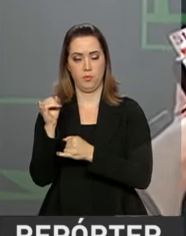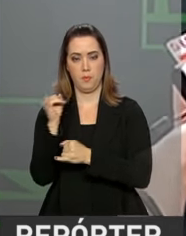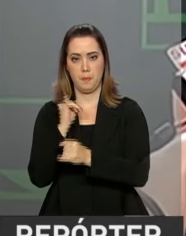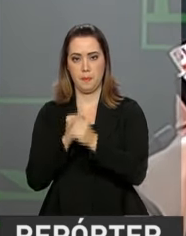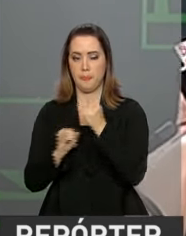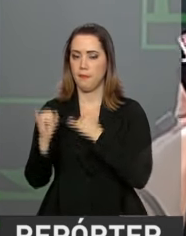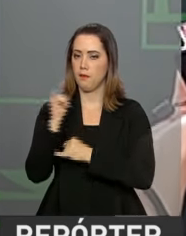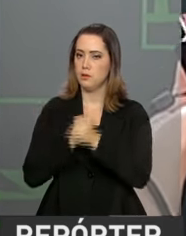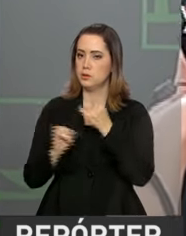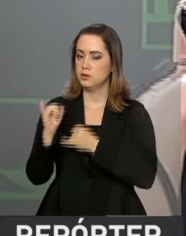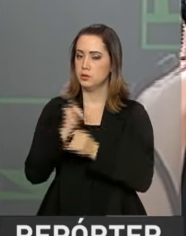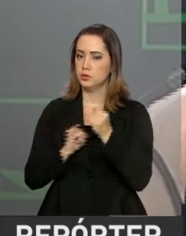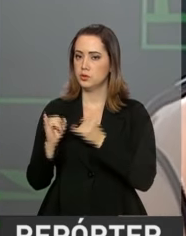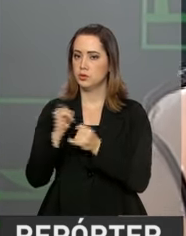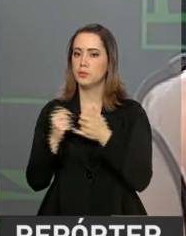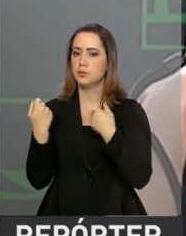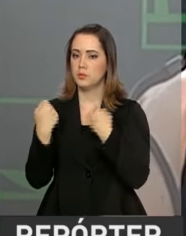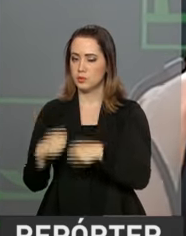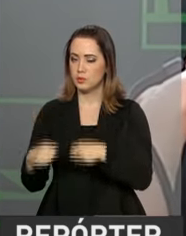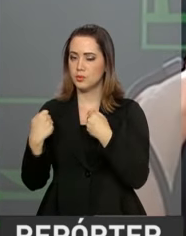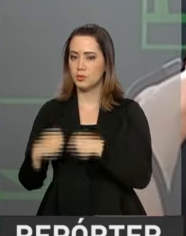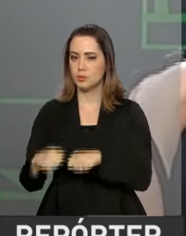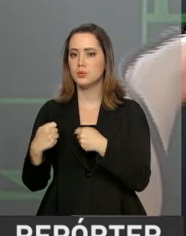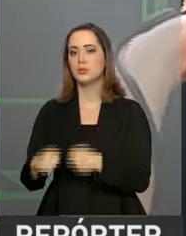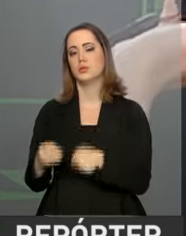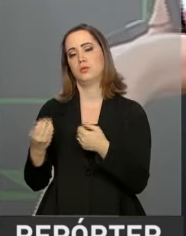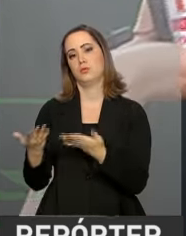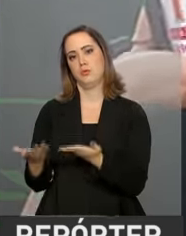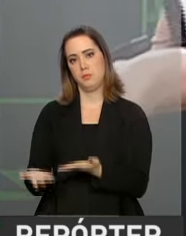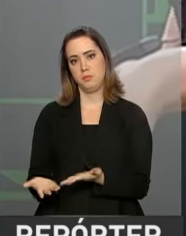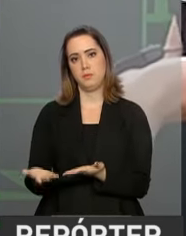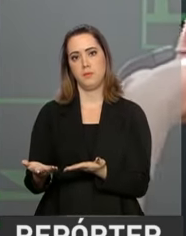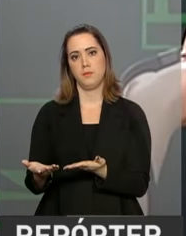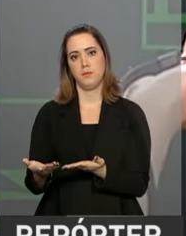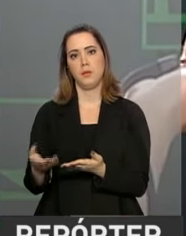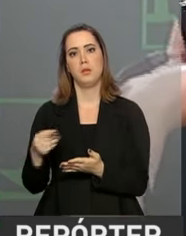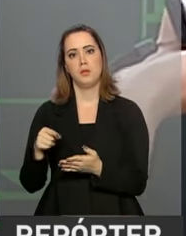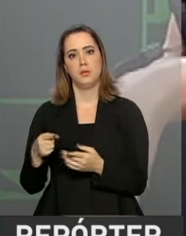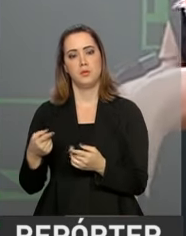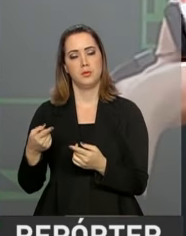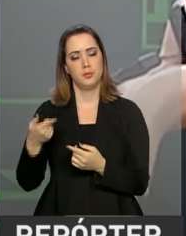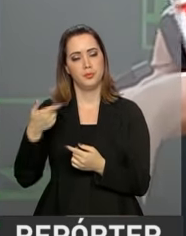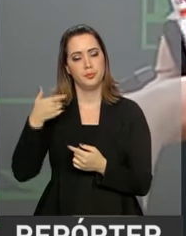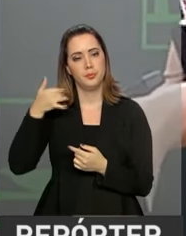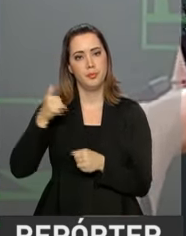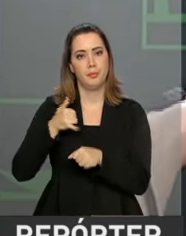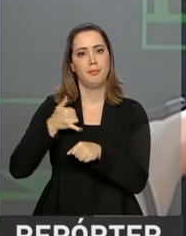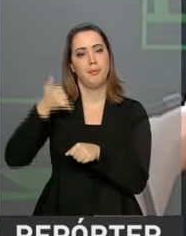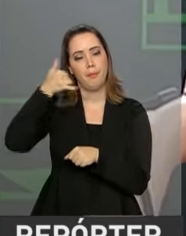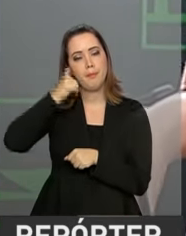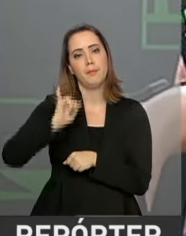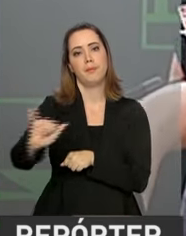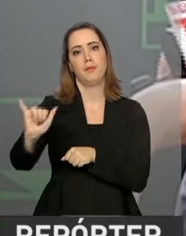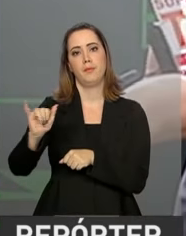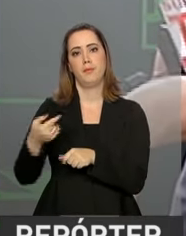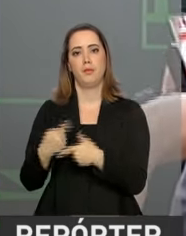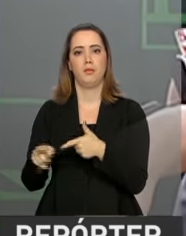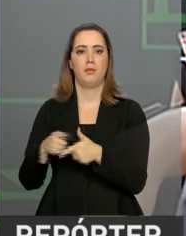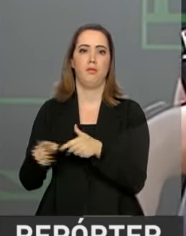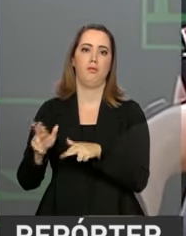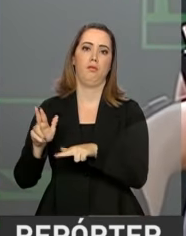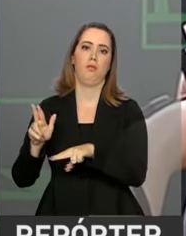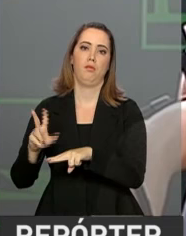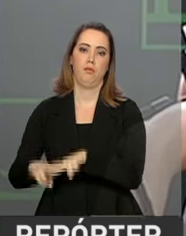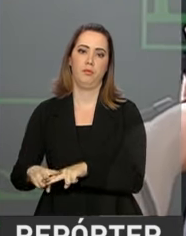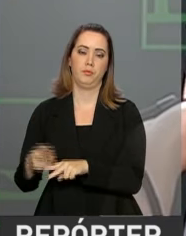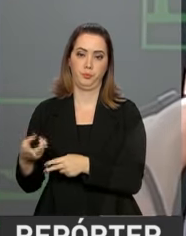que detêm informações absolutamente necessárias, inclusive para o combate ao crime organizado. E do outro lado, quando